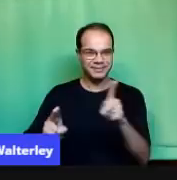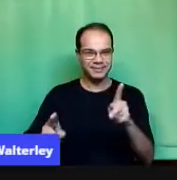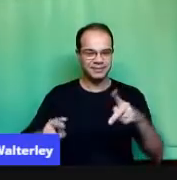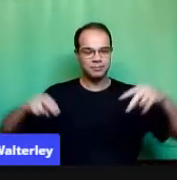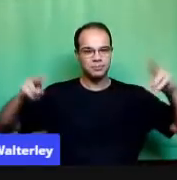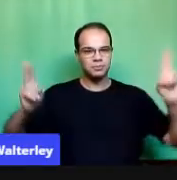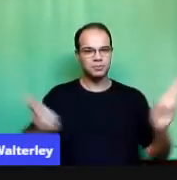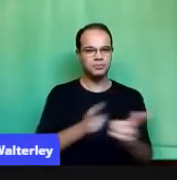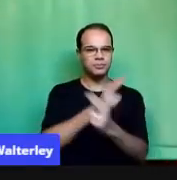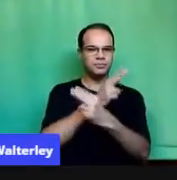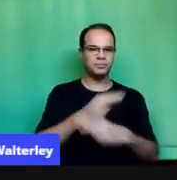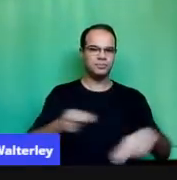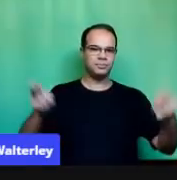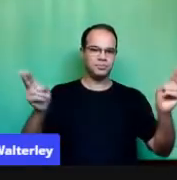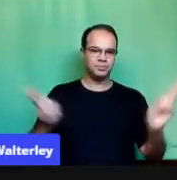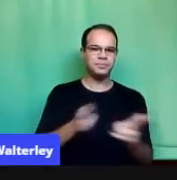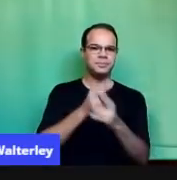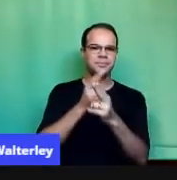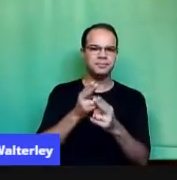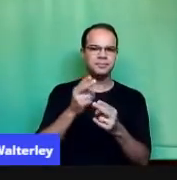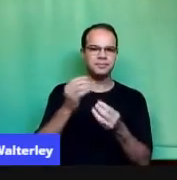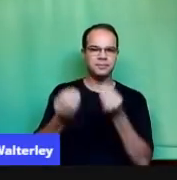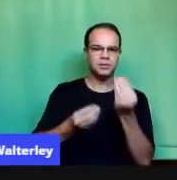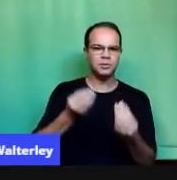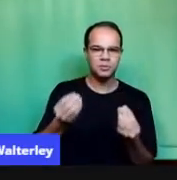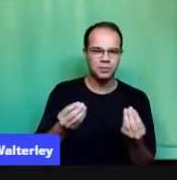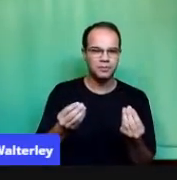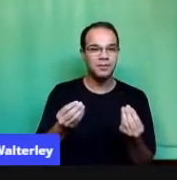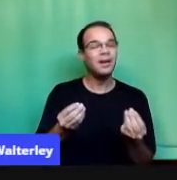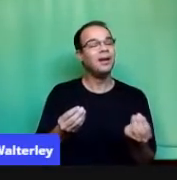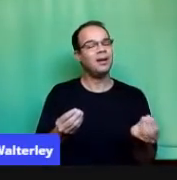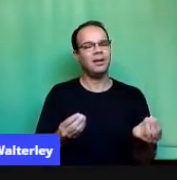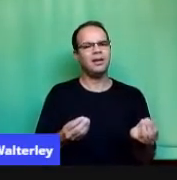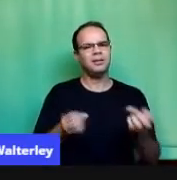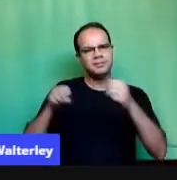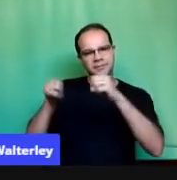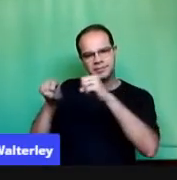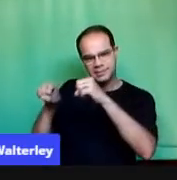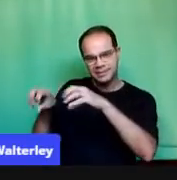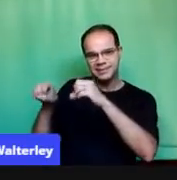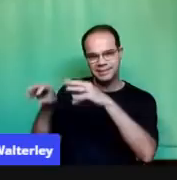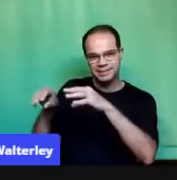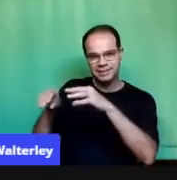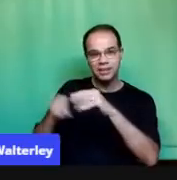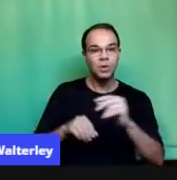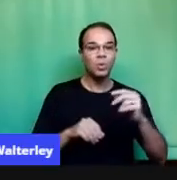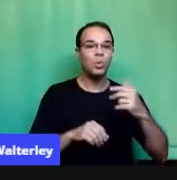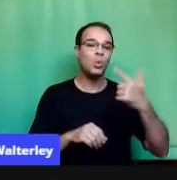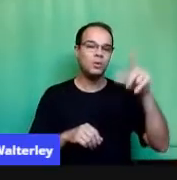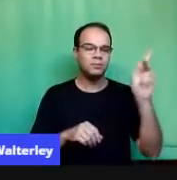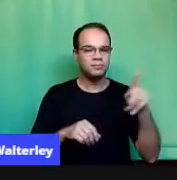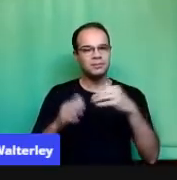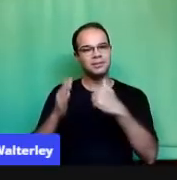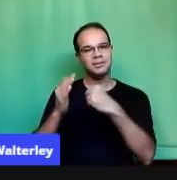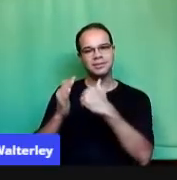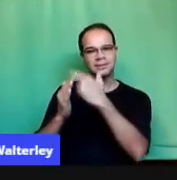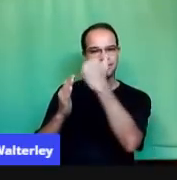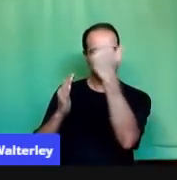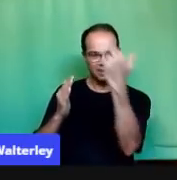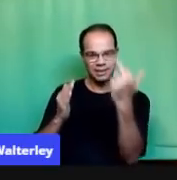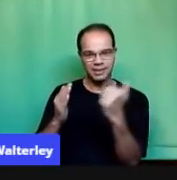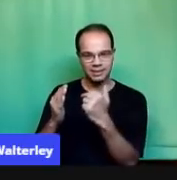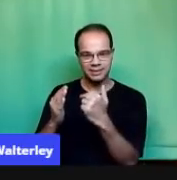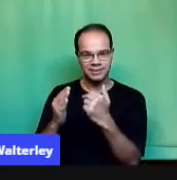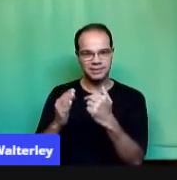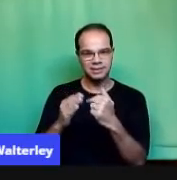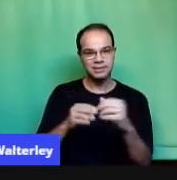forma completamente diferente de um professor que é formado em teatro, mas essas relações serão